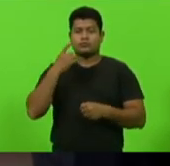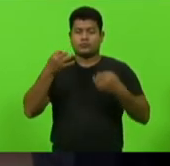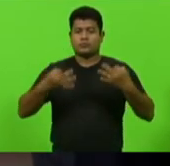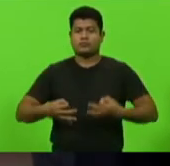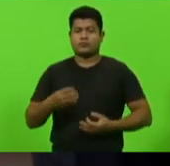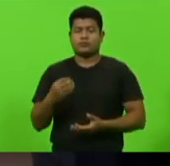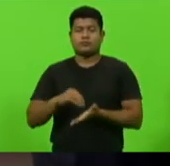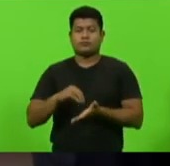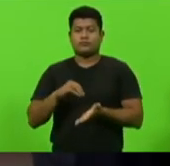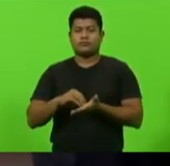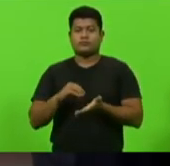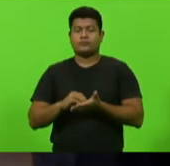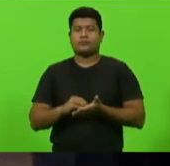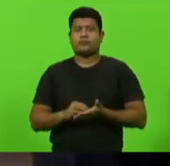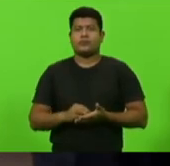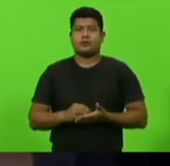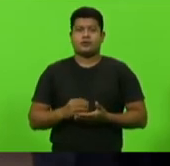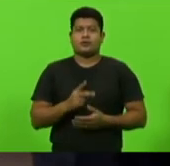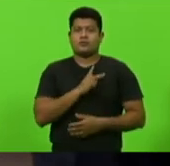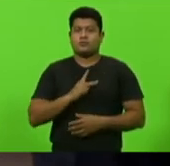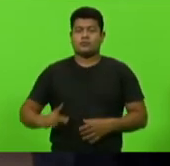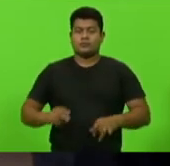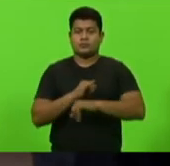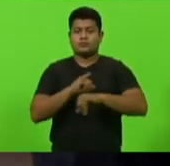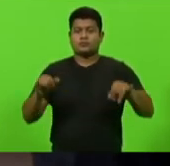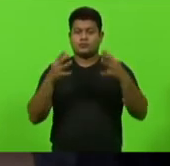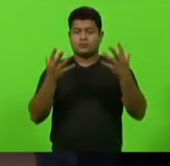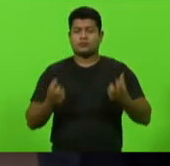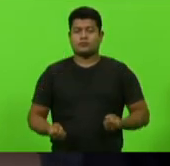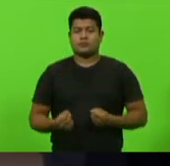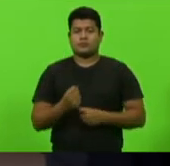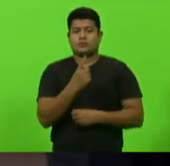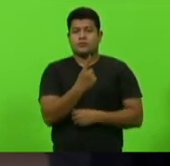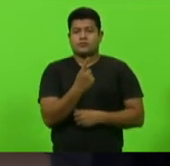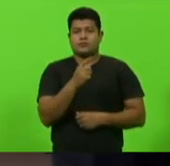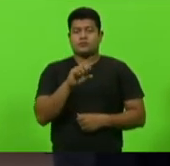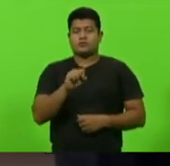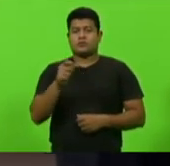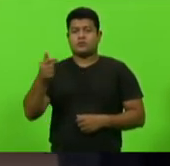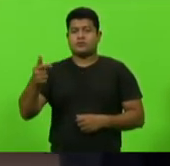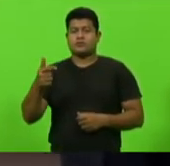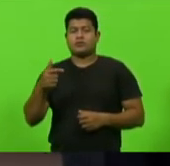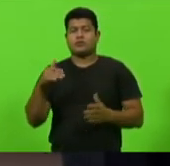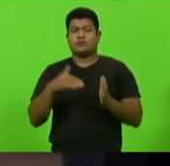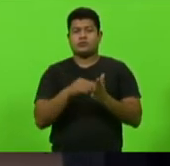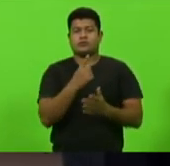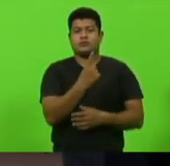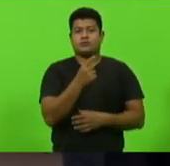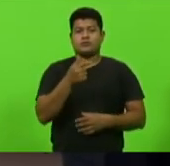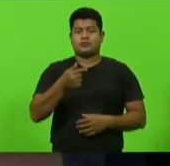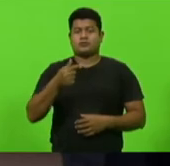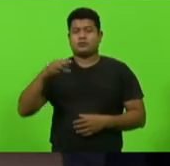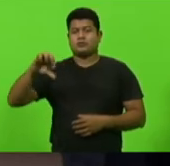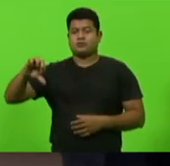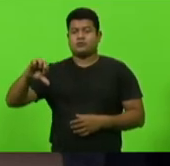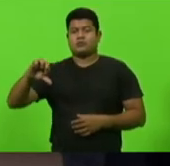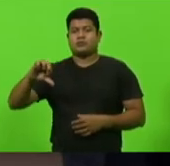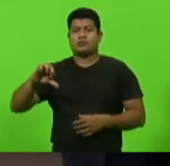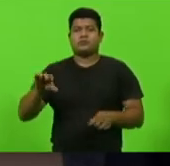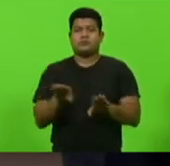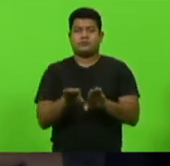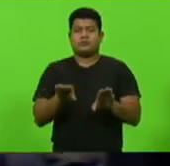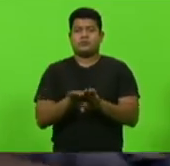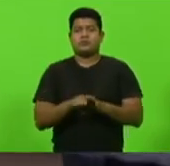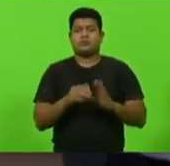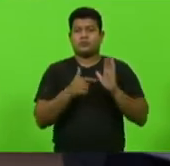a 179, e vai encaminhar aos destinatários as indicações número 110 a